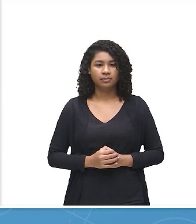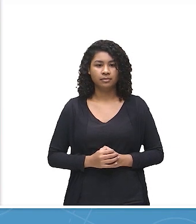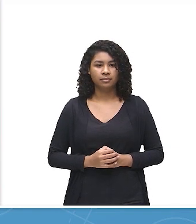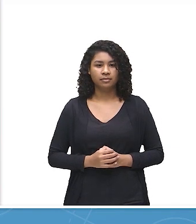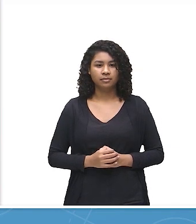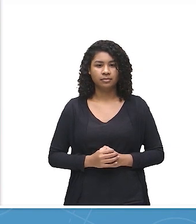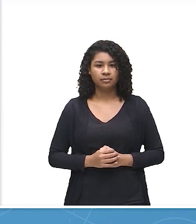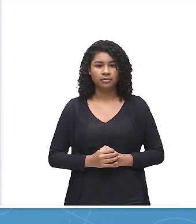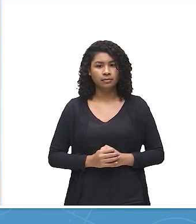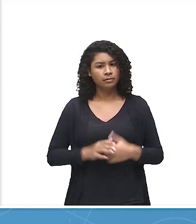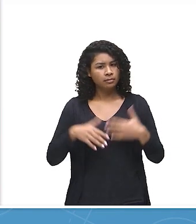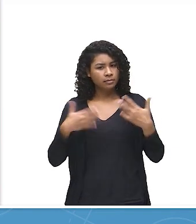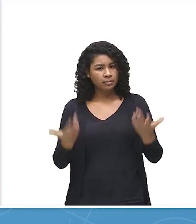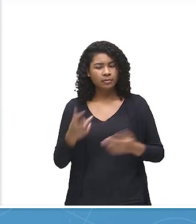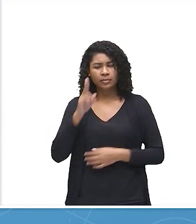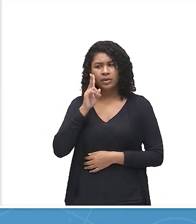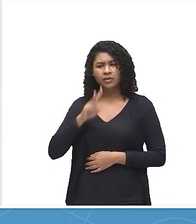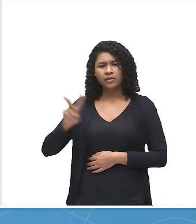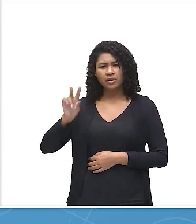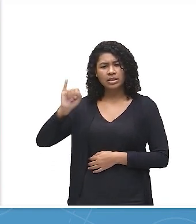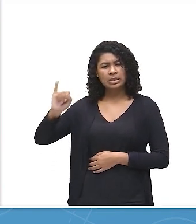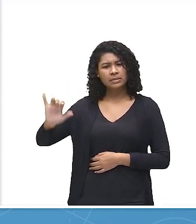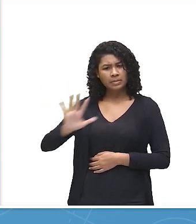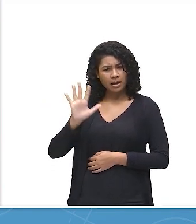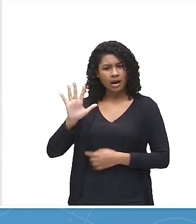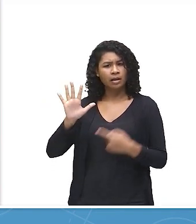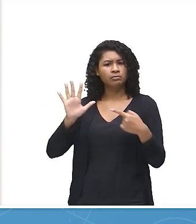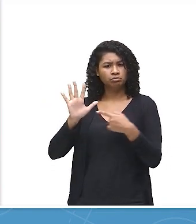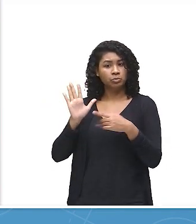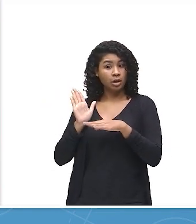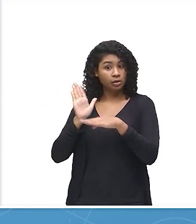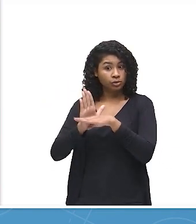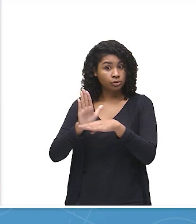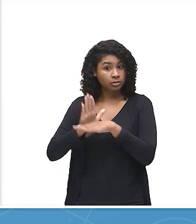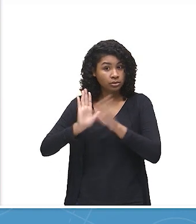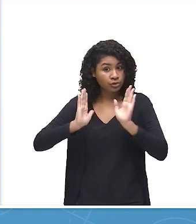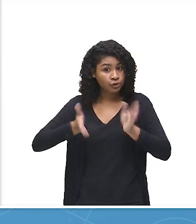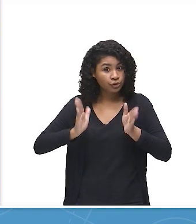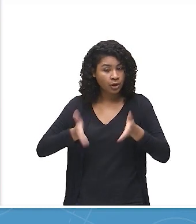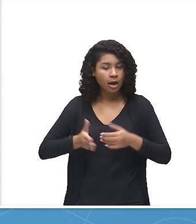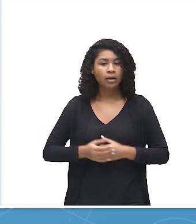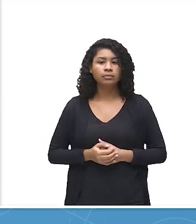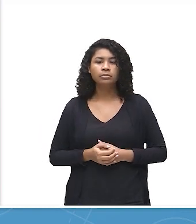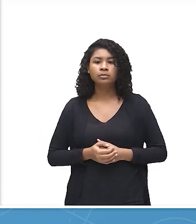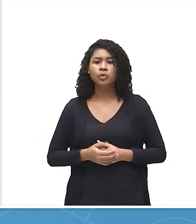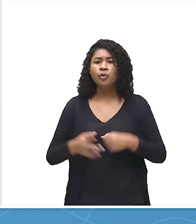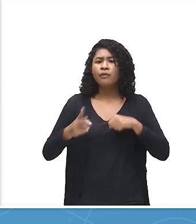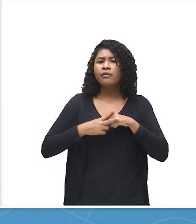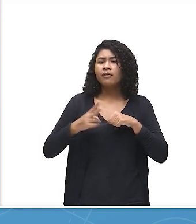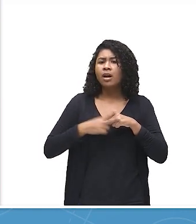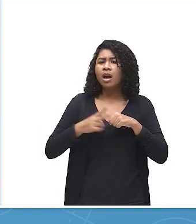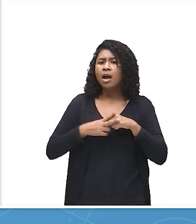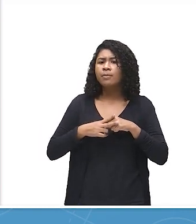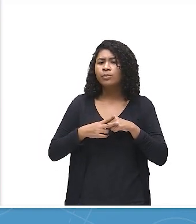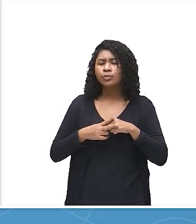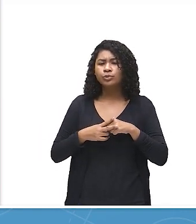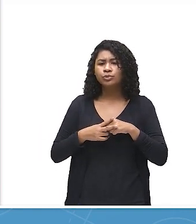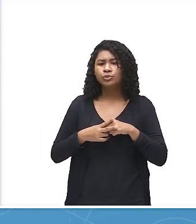ali faltando, tá? Que diz o seguinte: when I wake up. When I wake